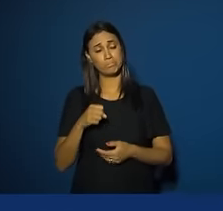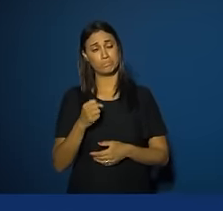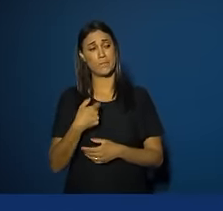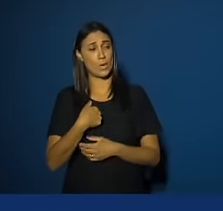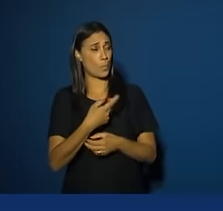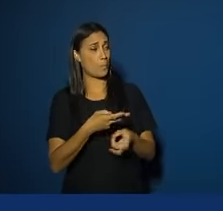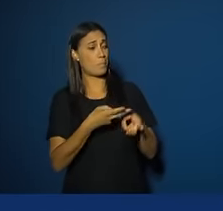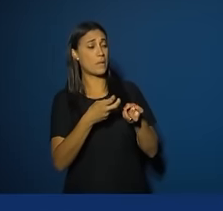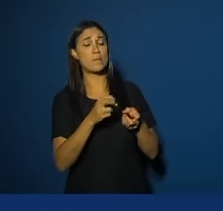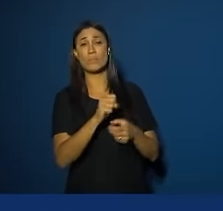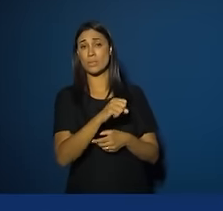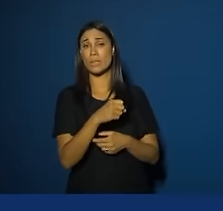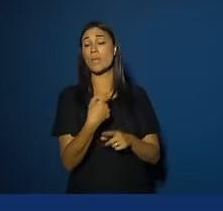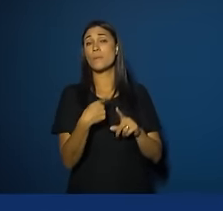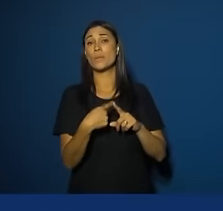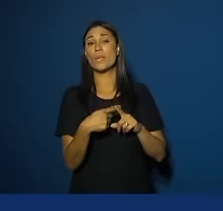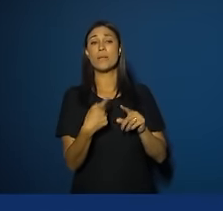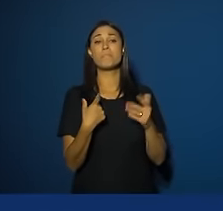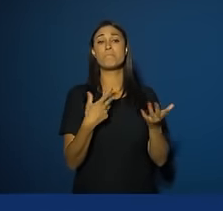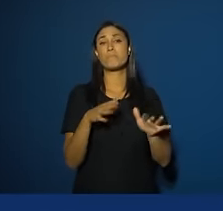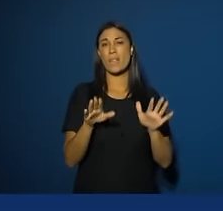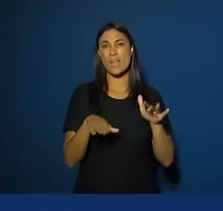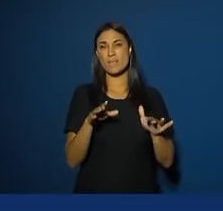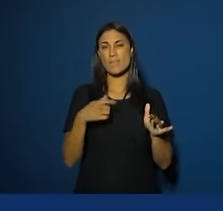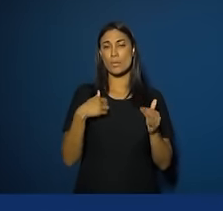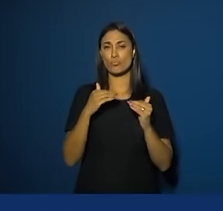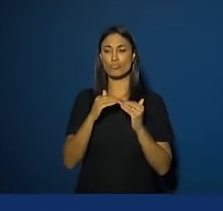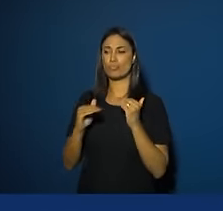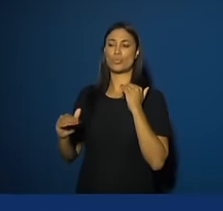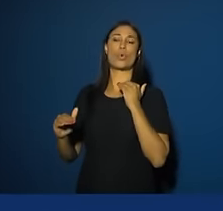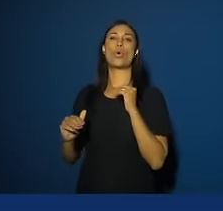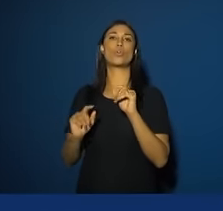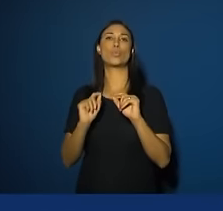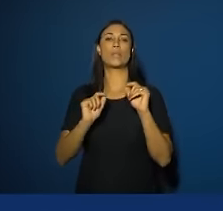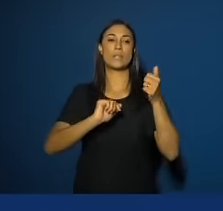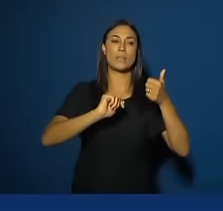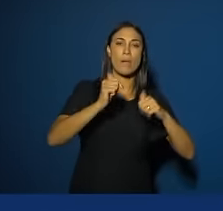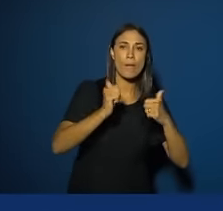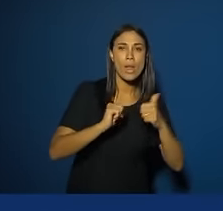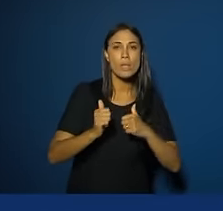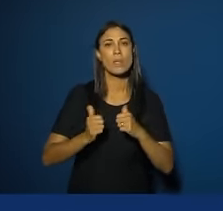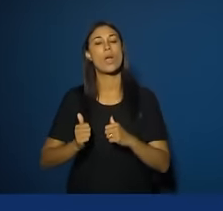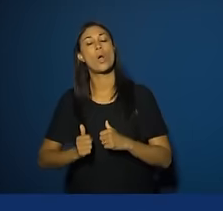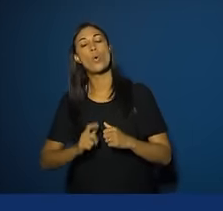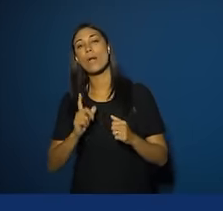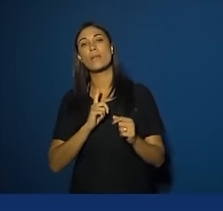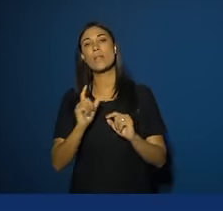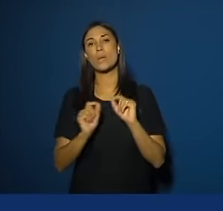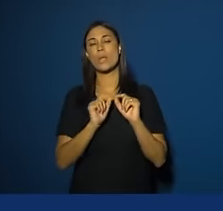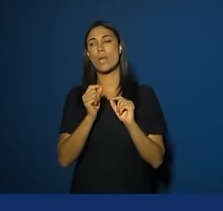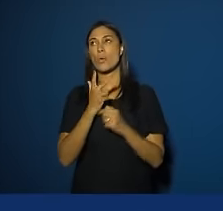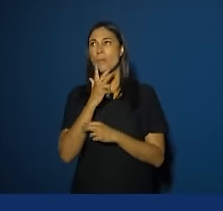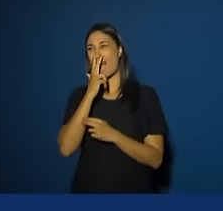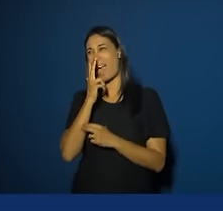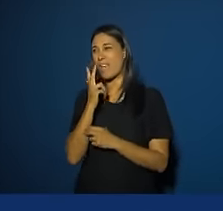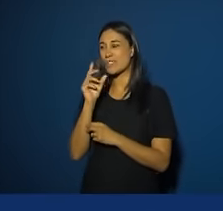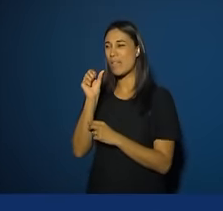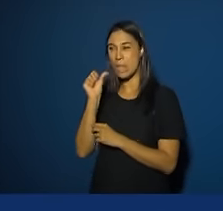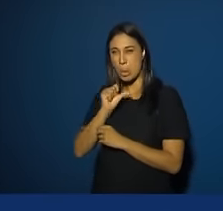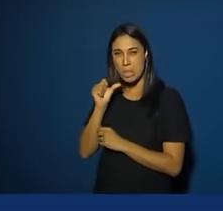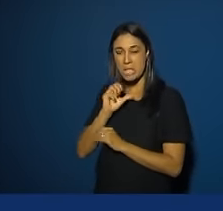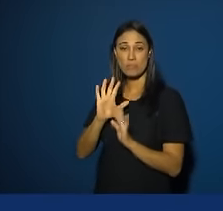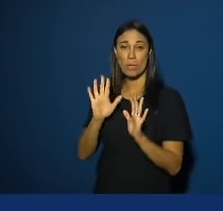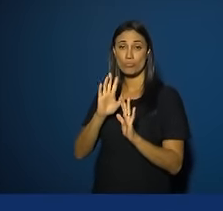você sabe ô William e eu Talvez discorde um pouco desses analistas que que vê isso com pessimismo de